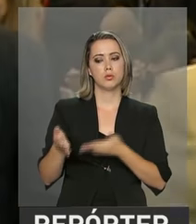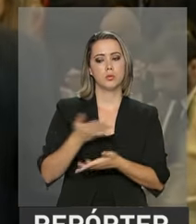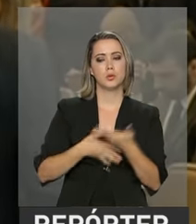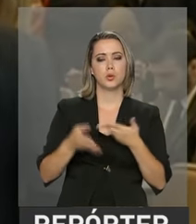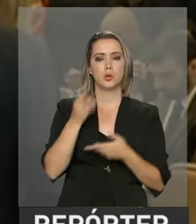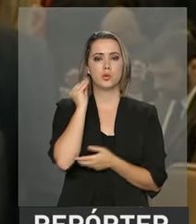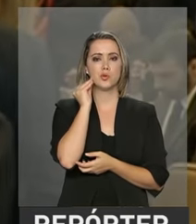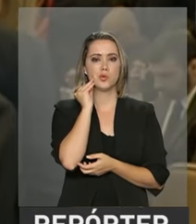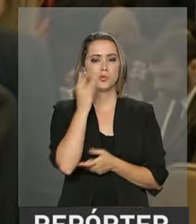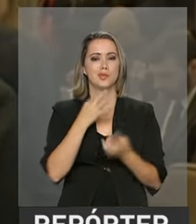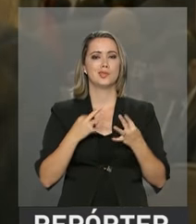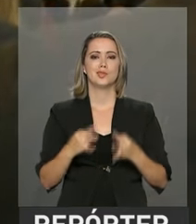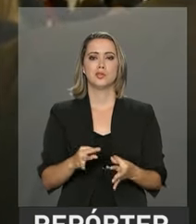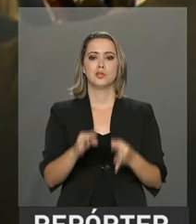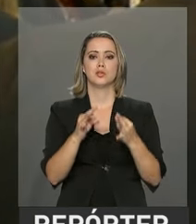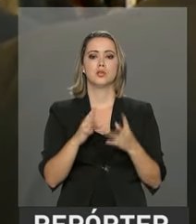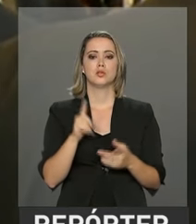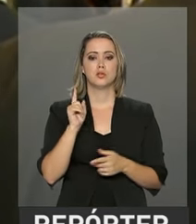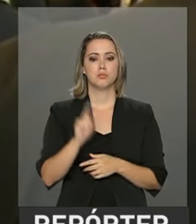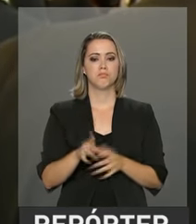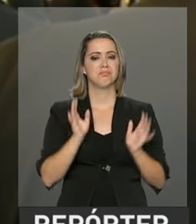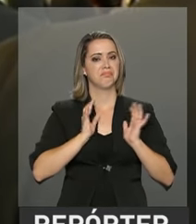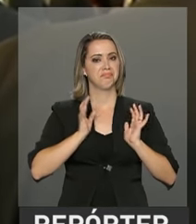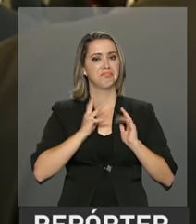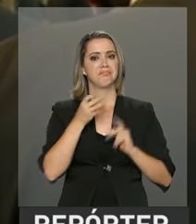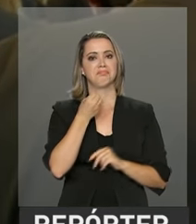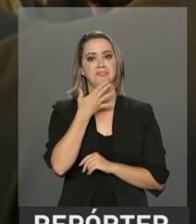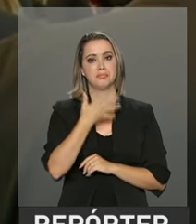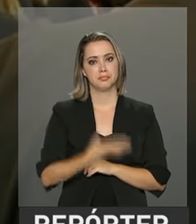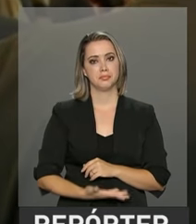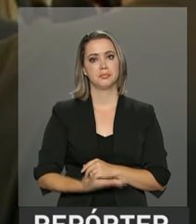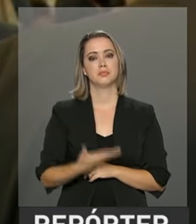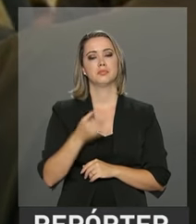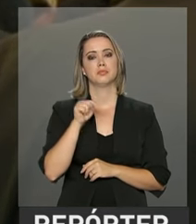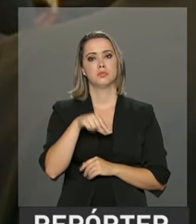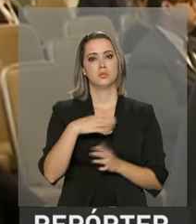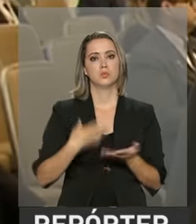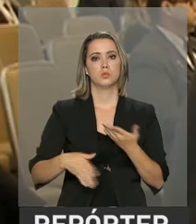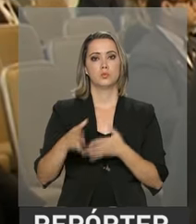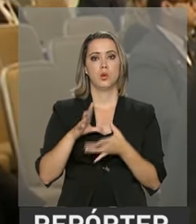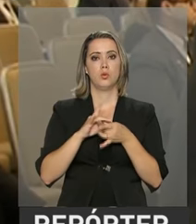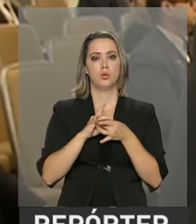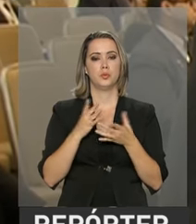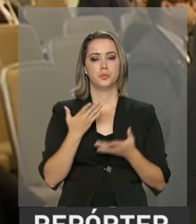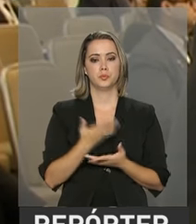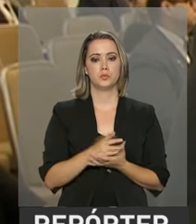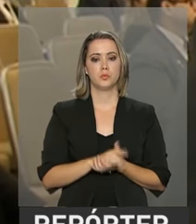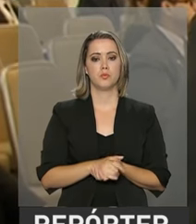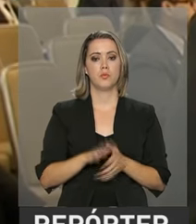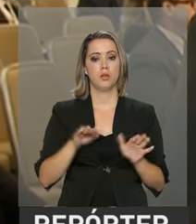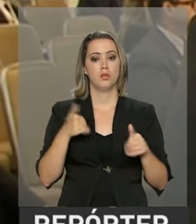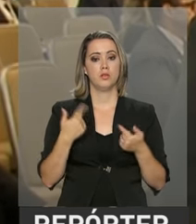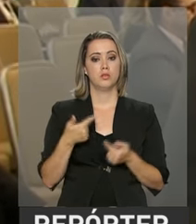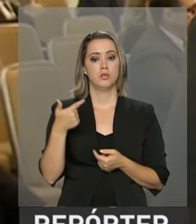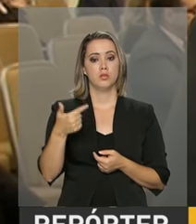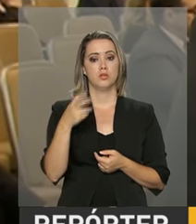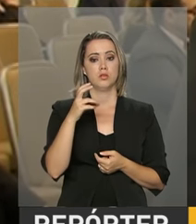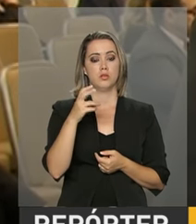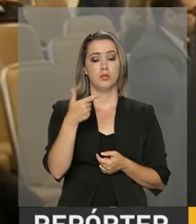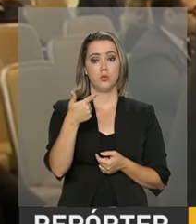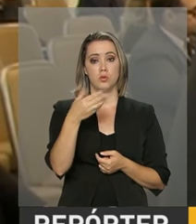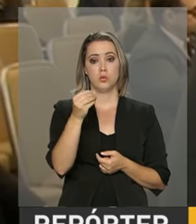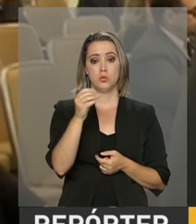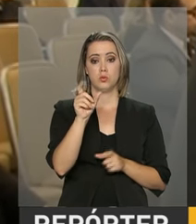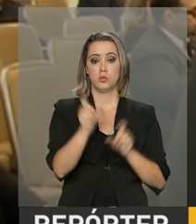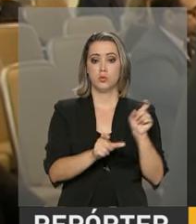e tecnologias é de uma riqueza muito grande o potencial da relação com esse pensamento cerca de 200 empresários